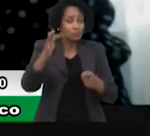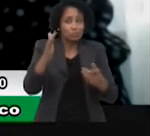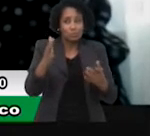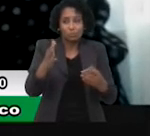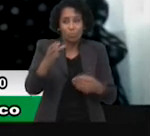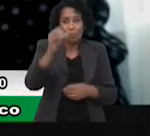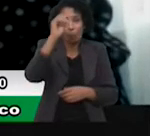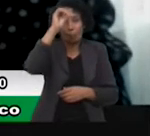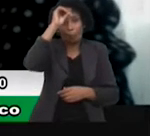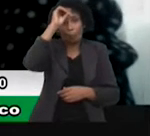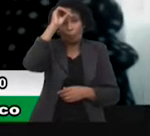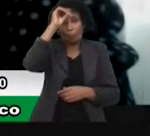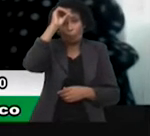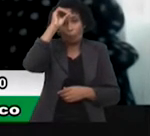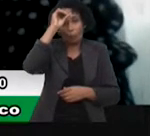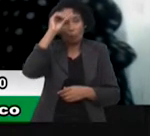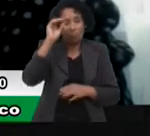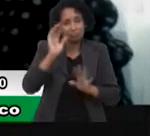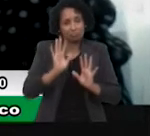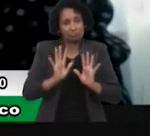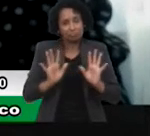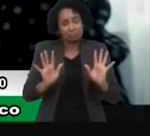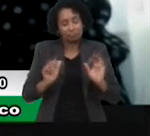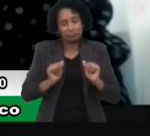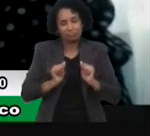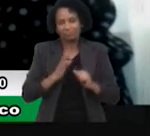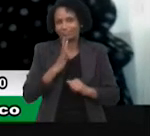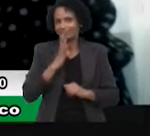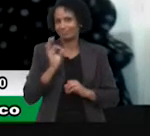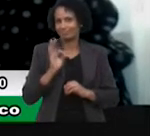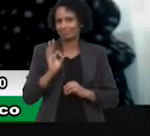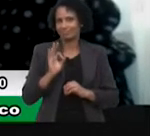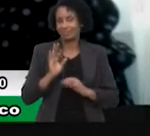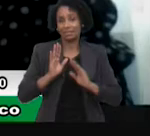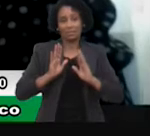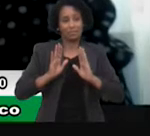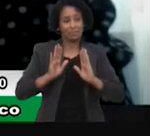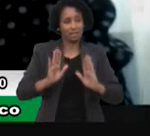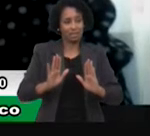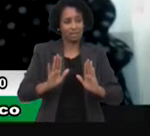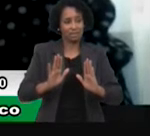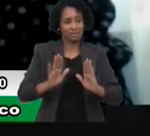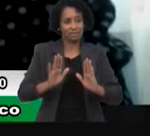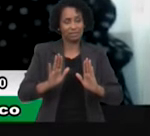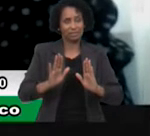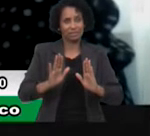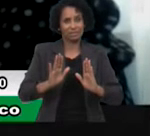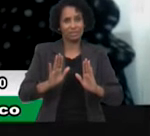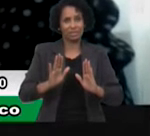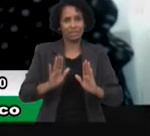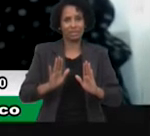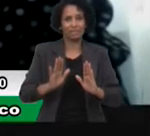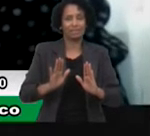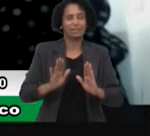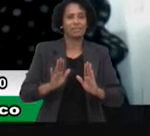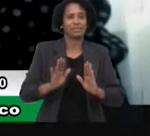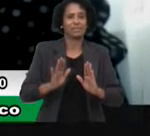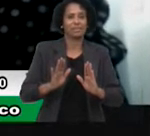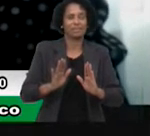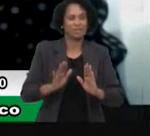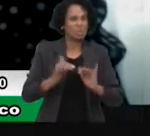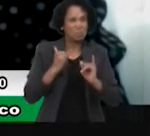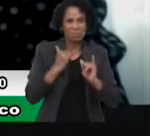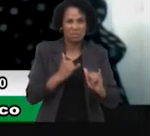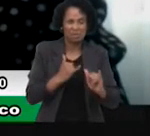posso falar que desta água não beberei, mas hoje pretendo voltar para